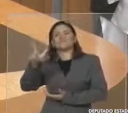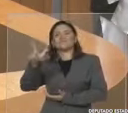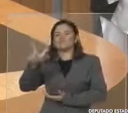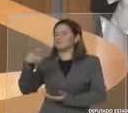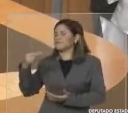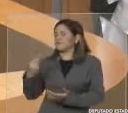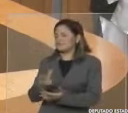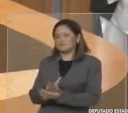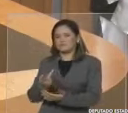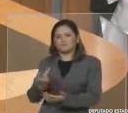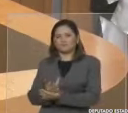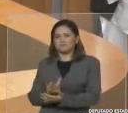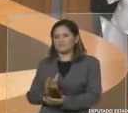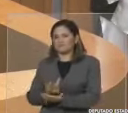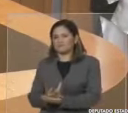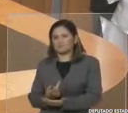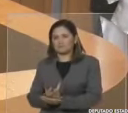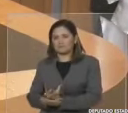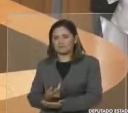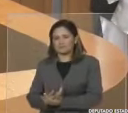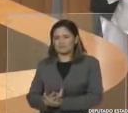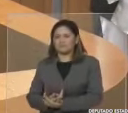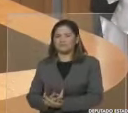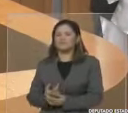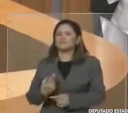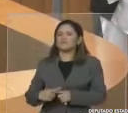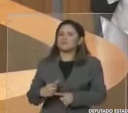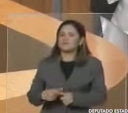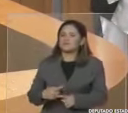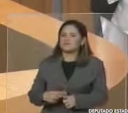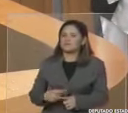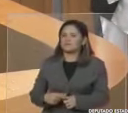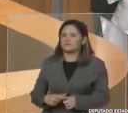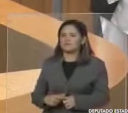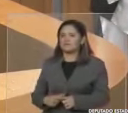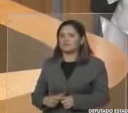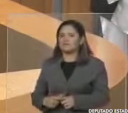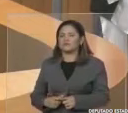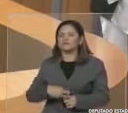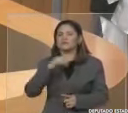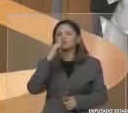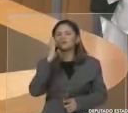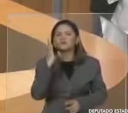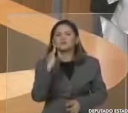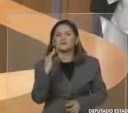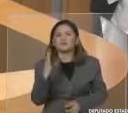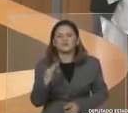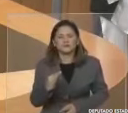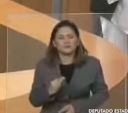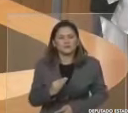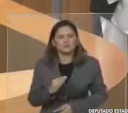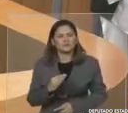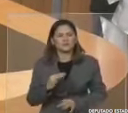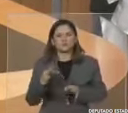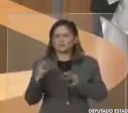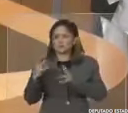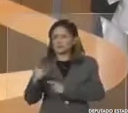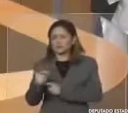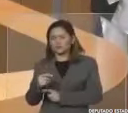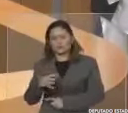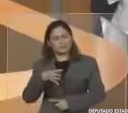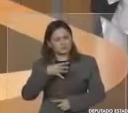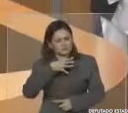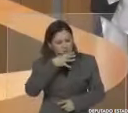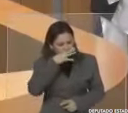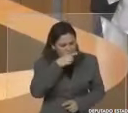vista que eles e o Brasil todo via o Sampaio Corrêa como um time pequeno e o favoritismo era